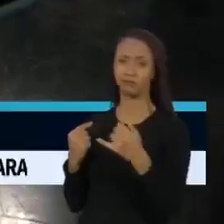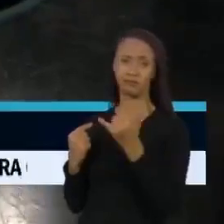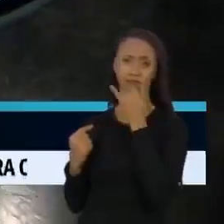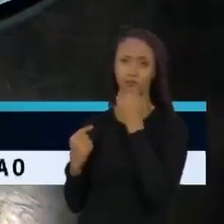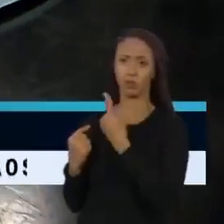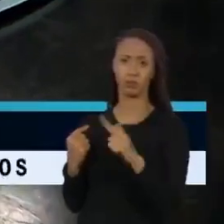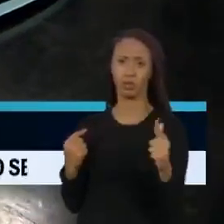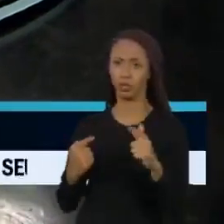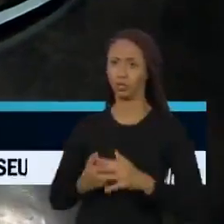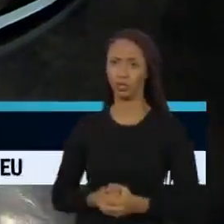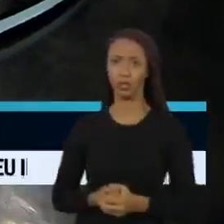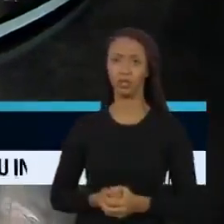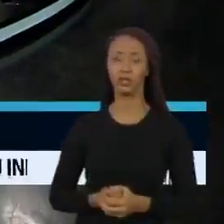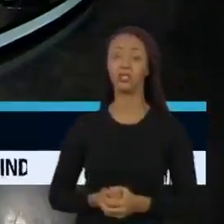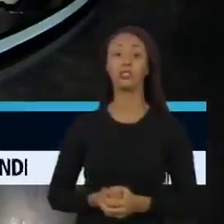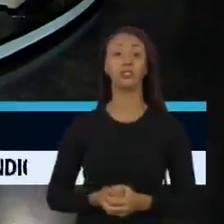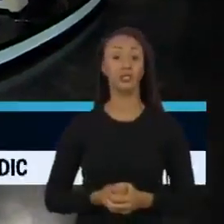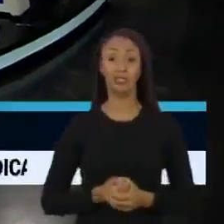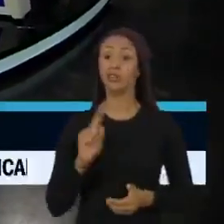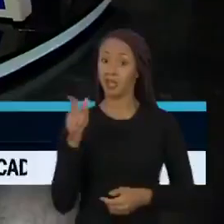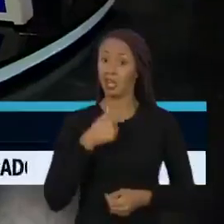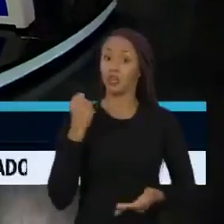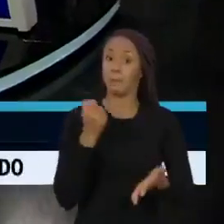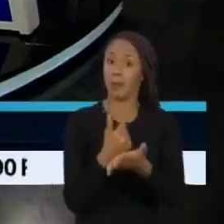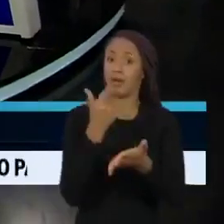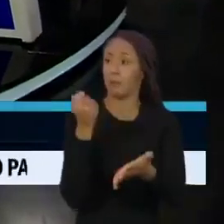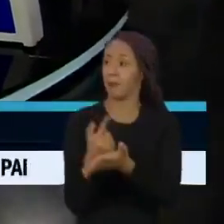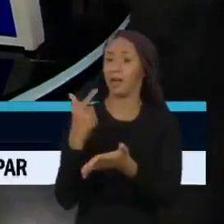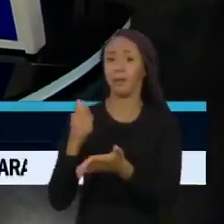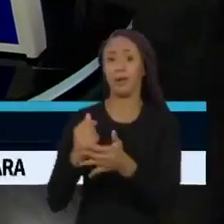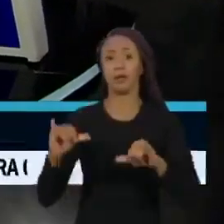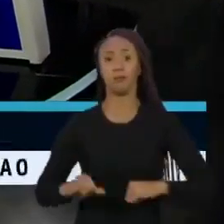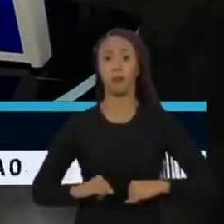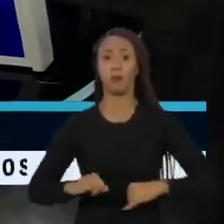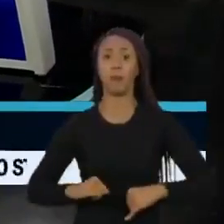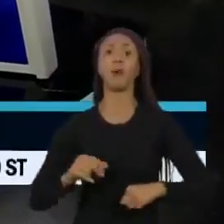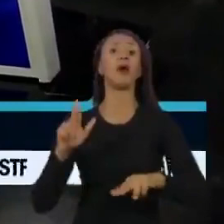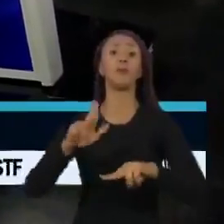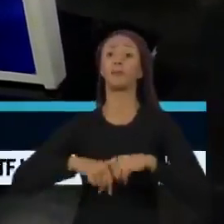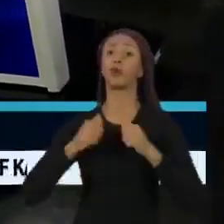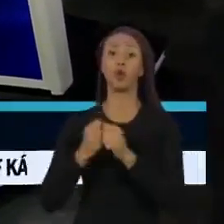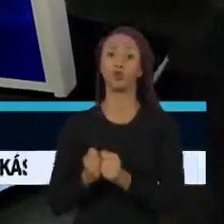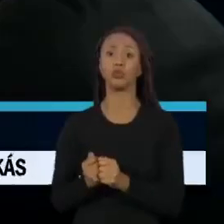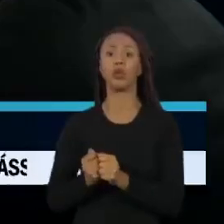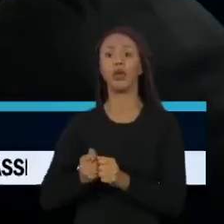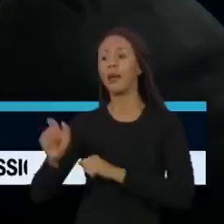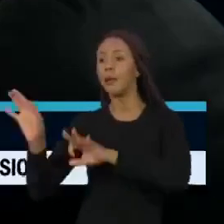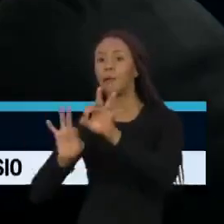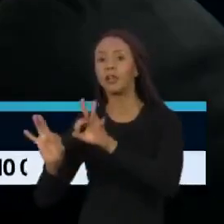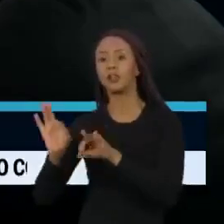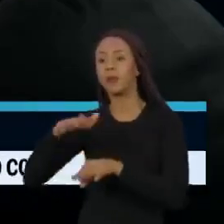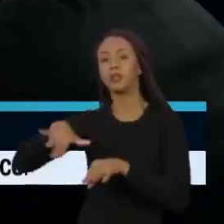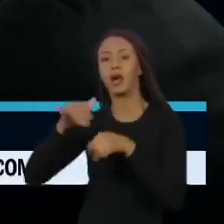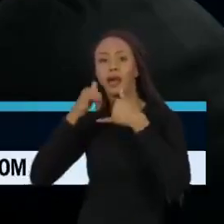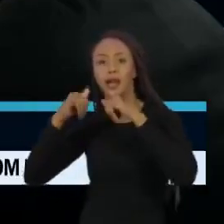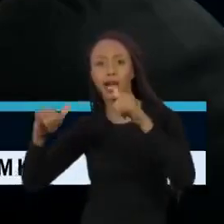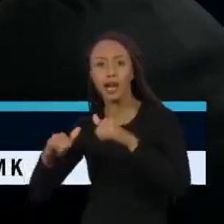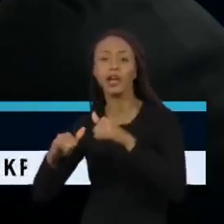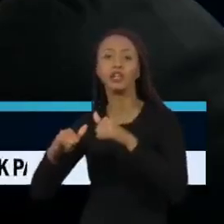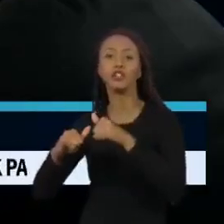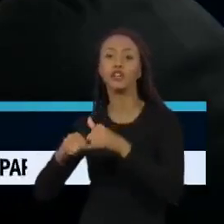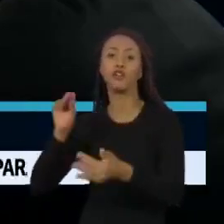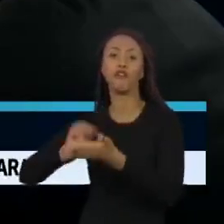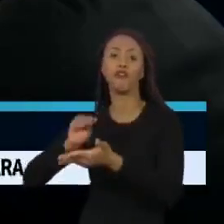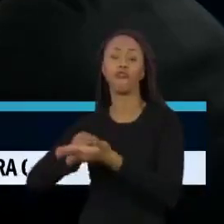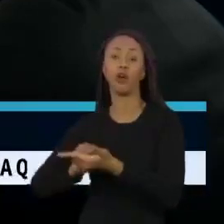nós estamos pagando a conta cada vez mais caro aquela falta de planejamento dos últimos governos planejamento energético aliada ao descaso